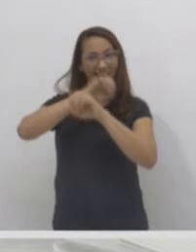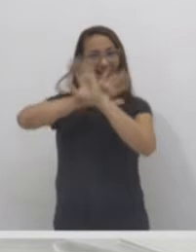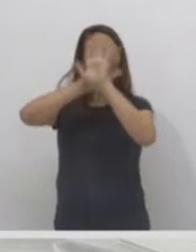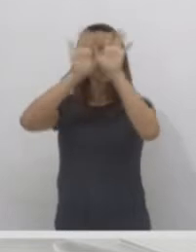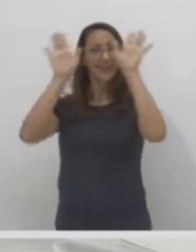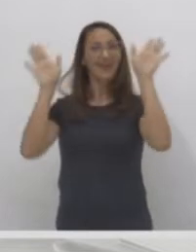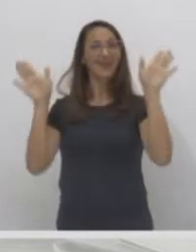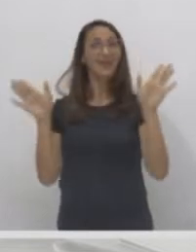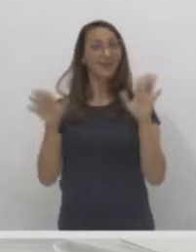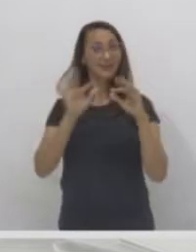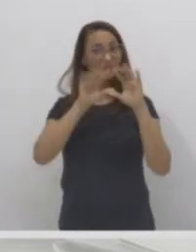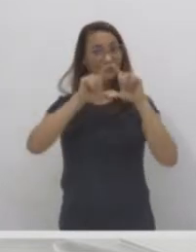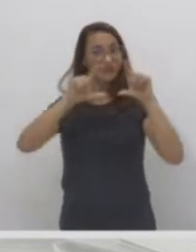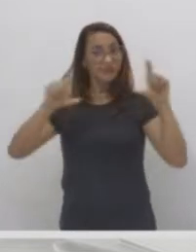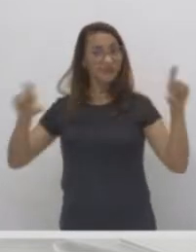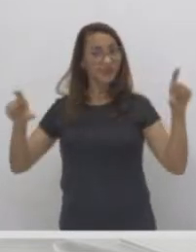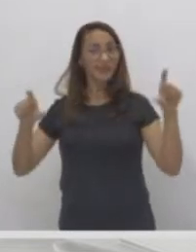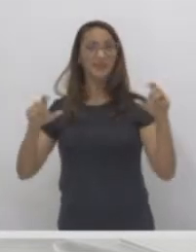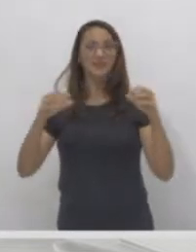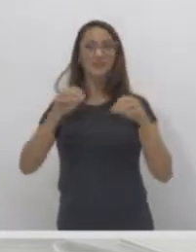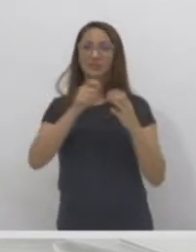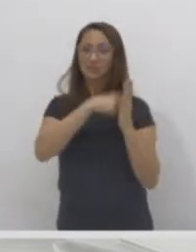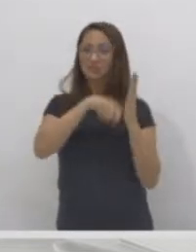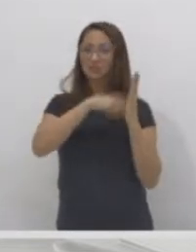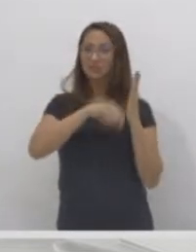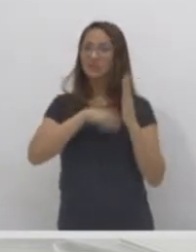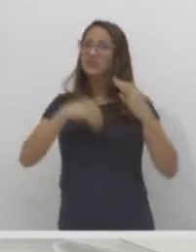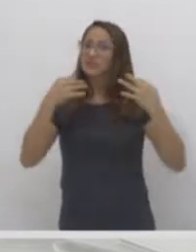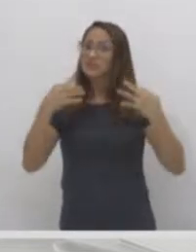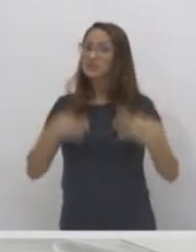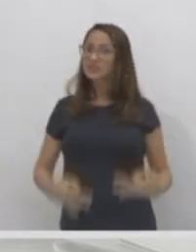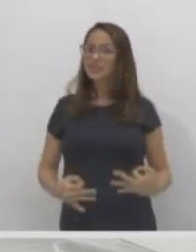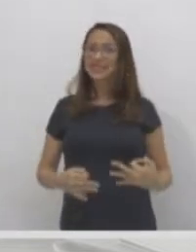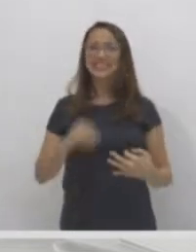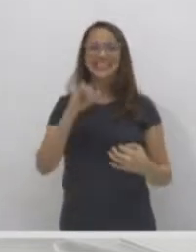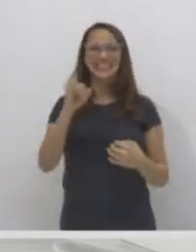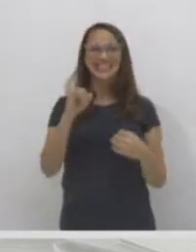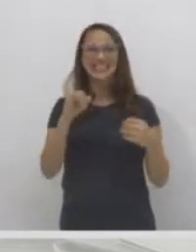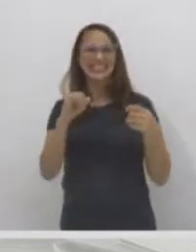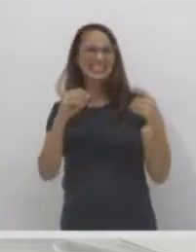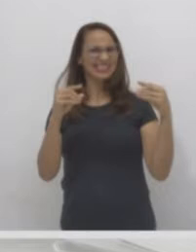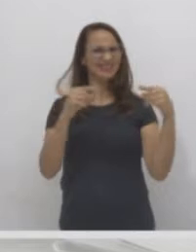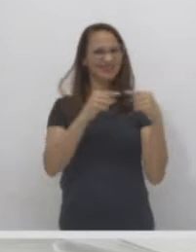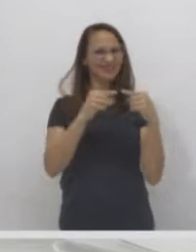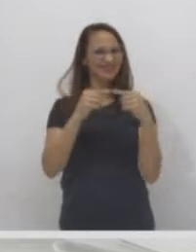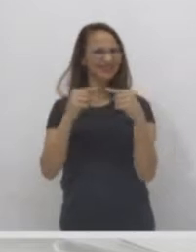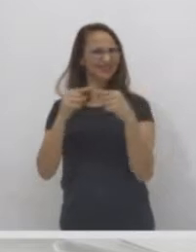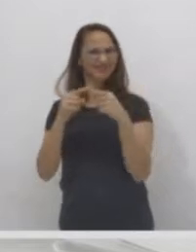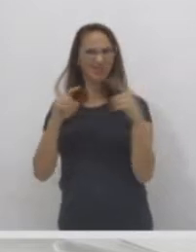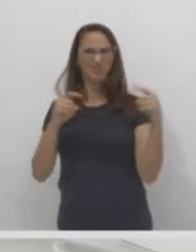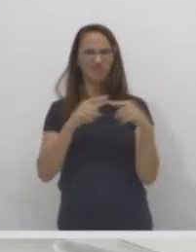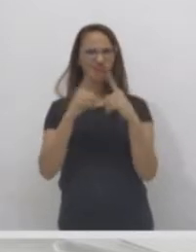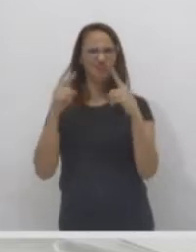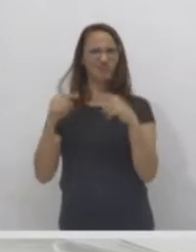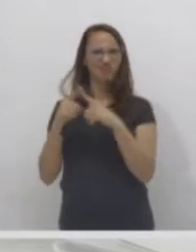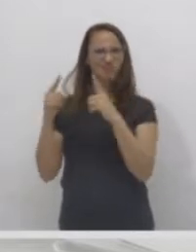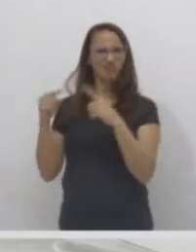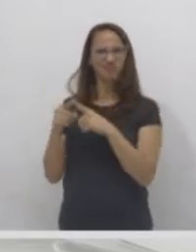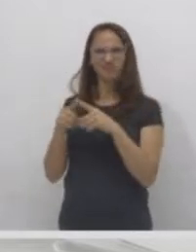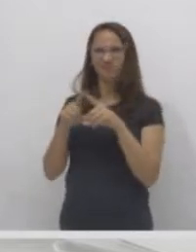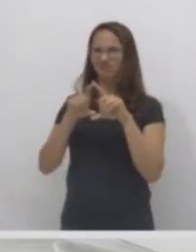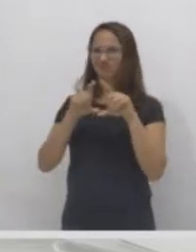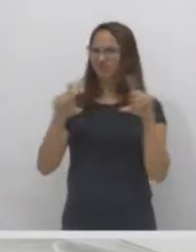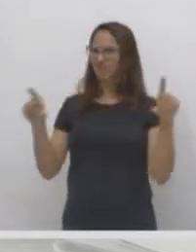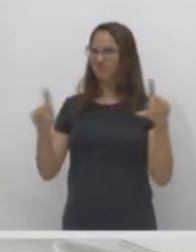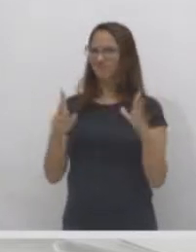elas estejam escritas corretamente. Se você não combina isso, então a sua frase não está escrita